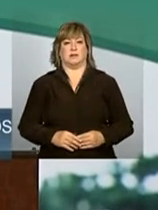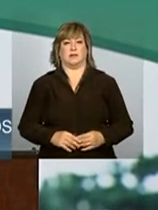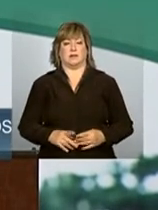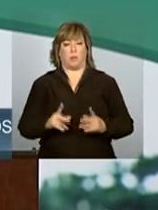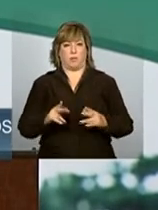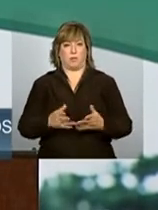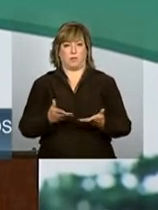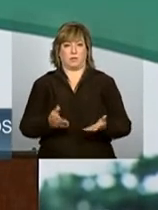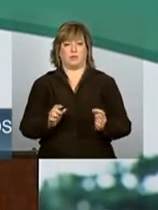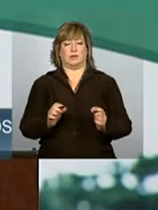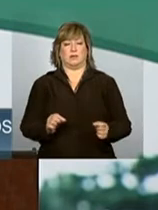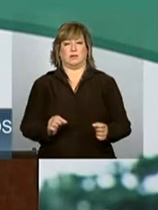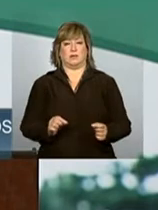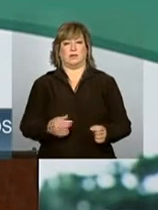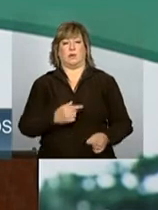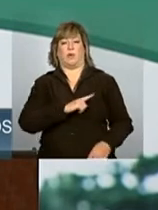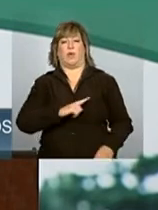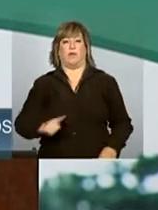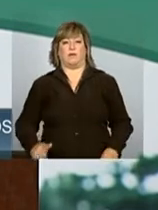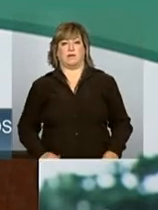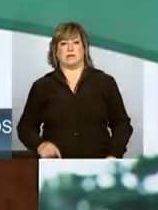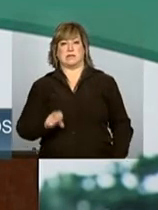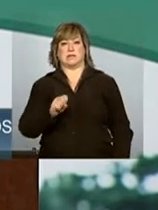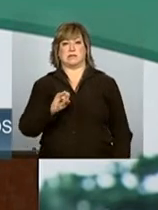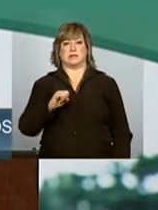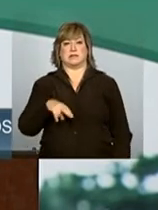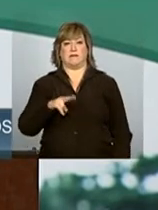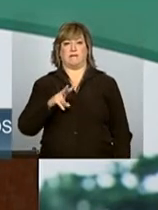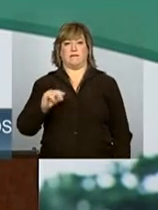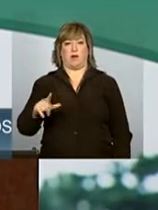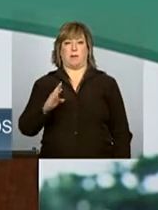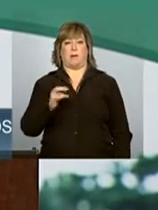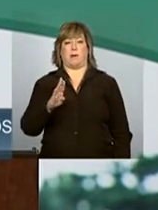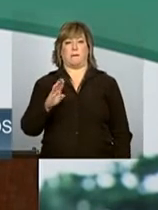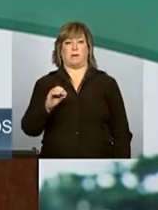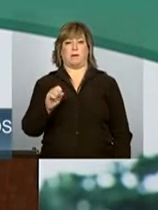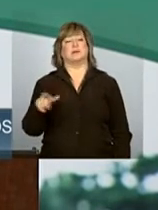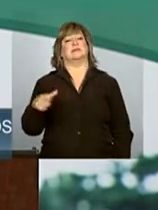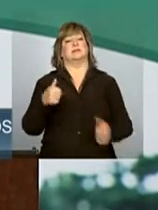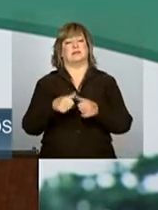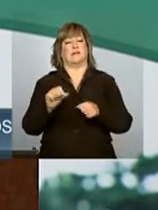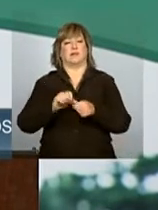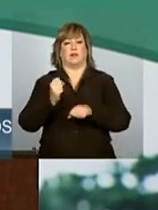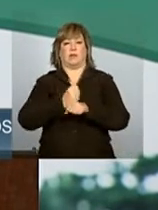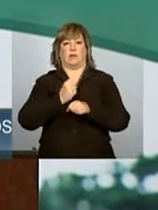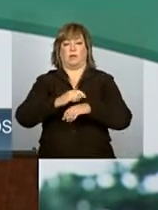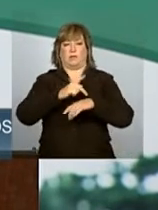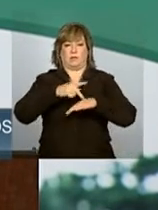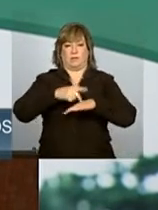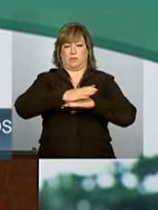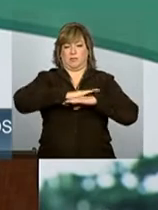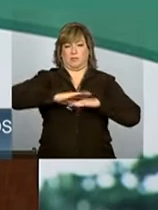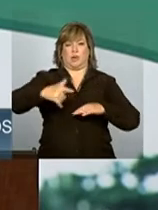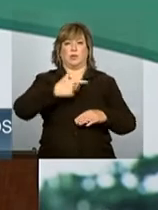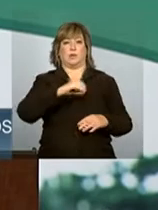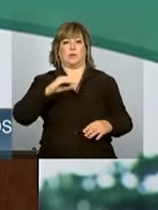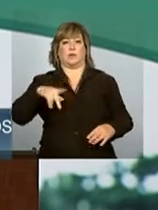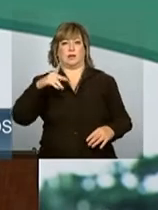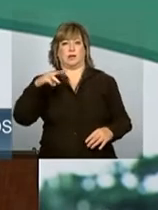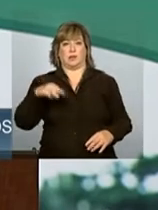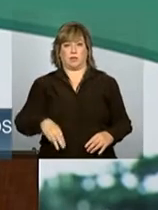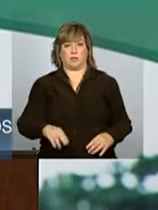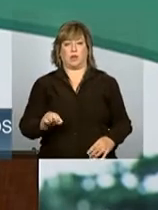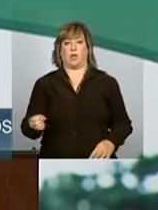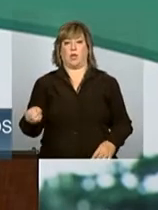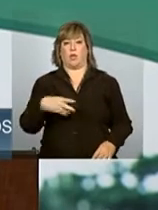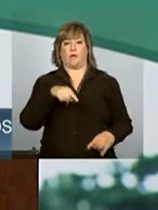desse governo agora, do governador Sival Barbosa, que está pavimentando 200 quilômetros de